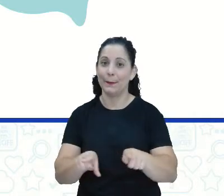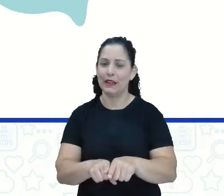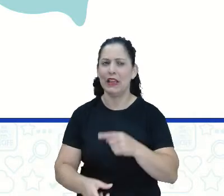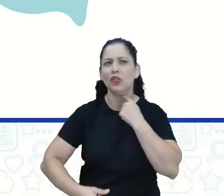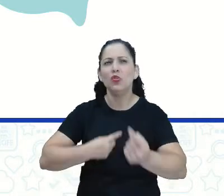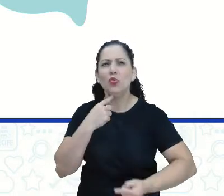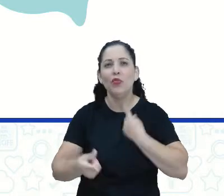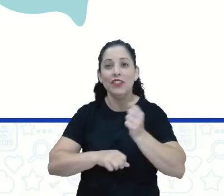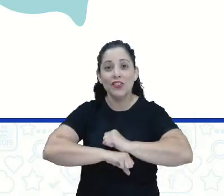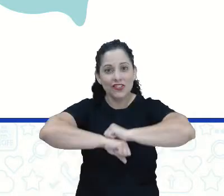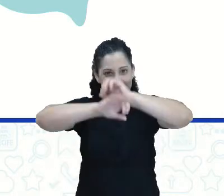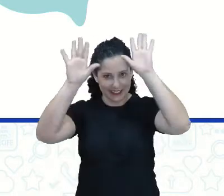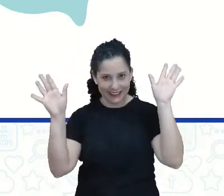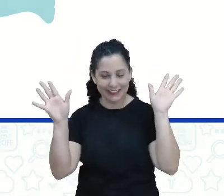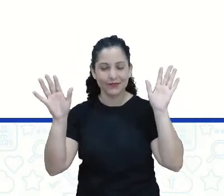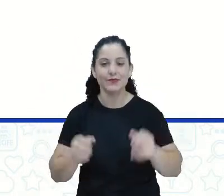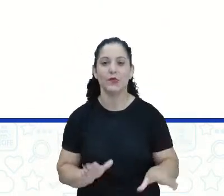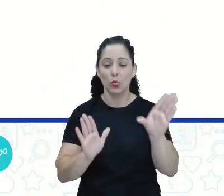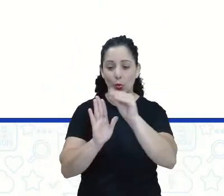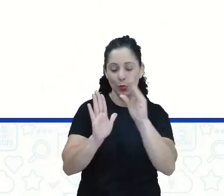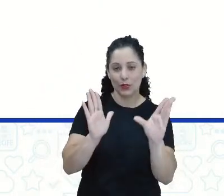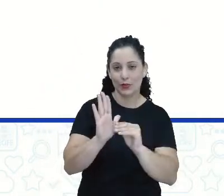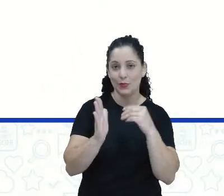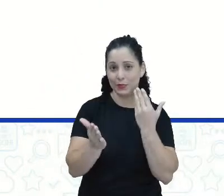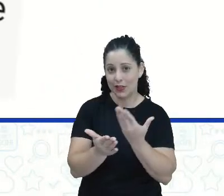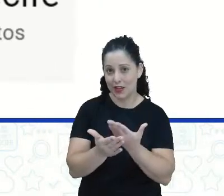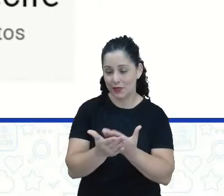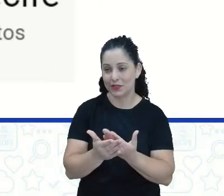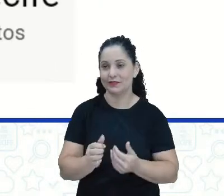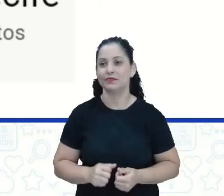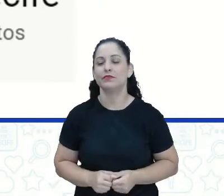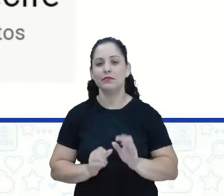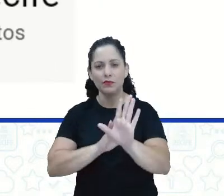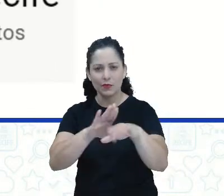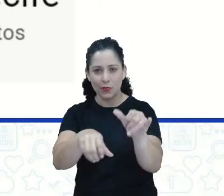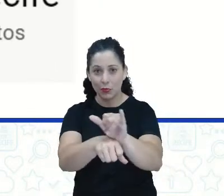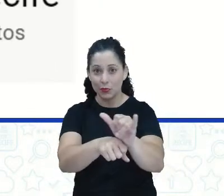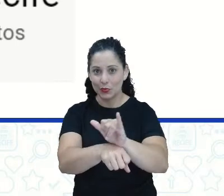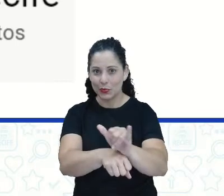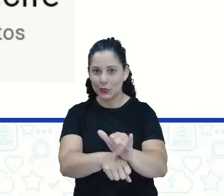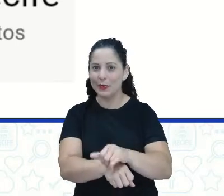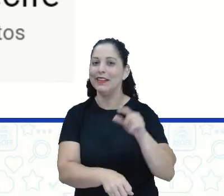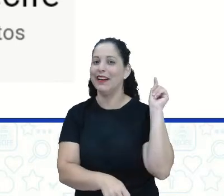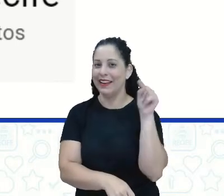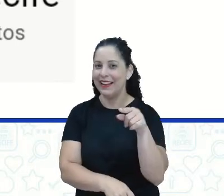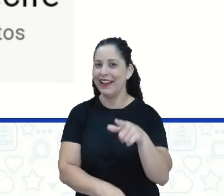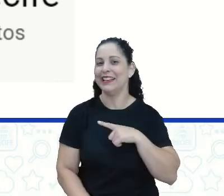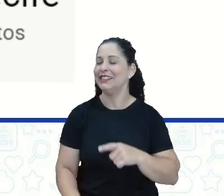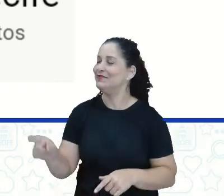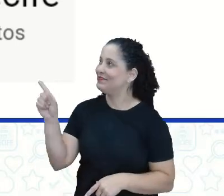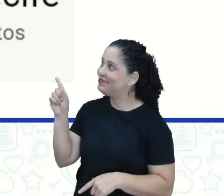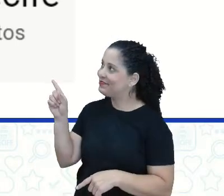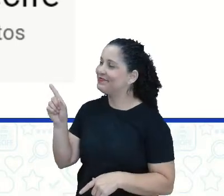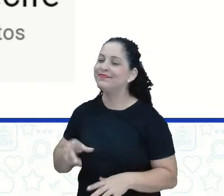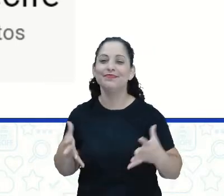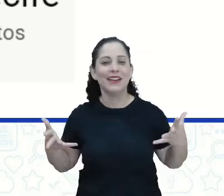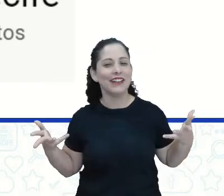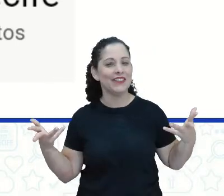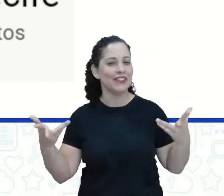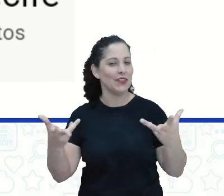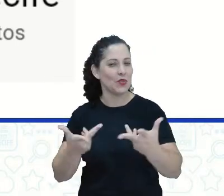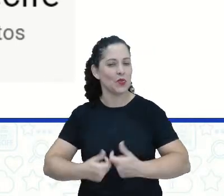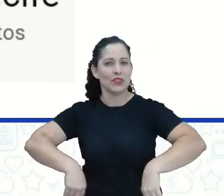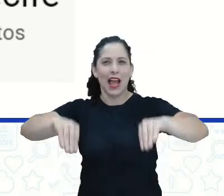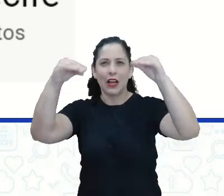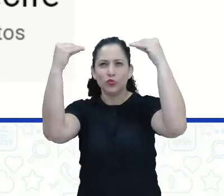tirar suas dúvidas aí sobre o conteúdo. O YouTube tá lá, ó. Ah, maravilhoso. O